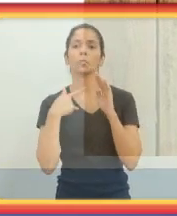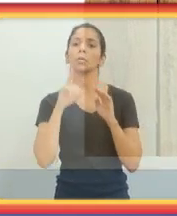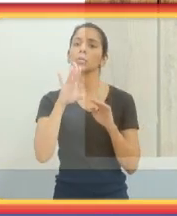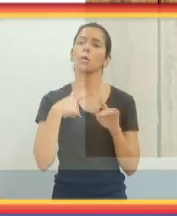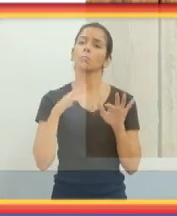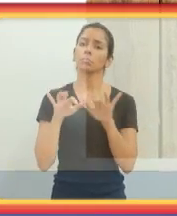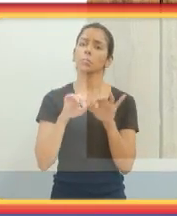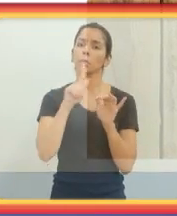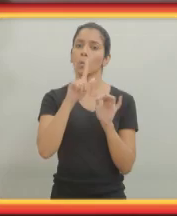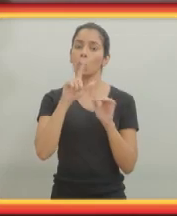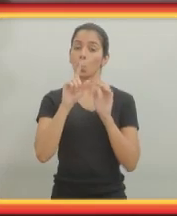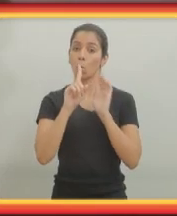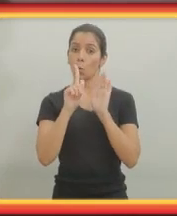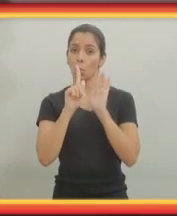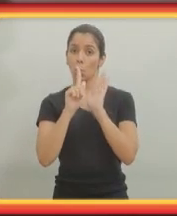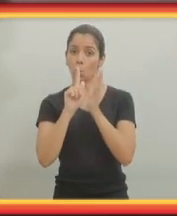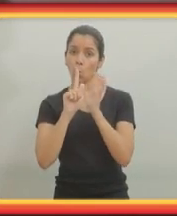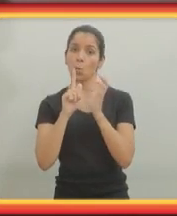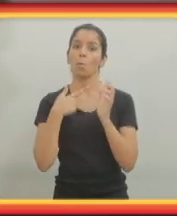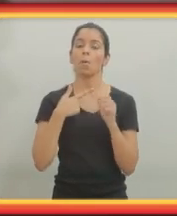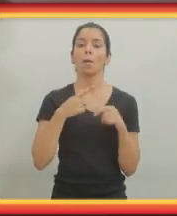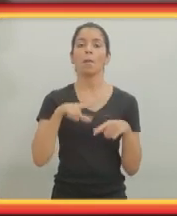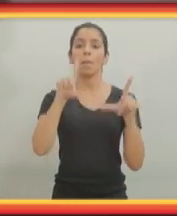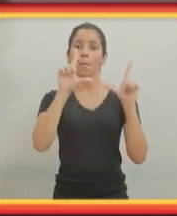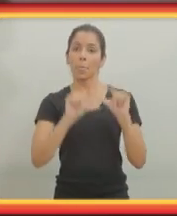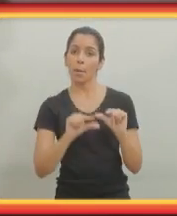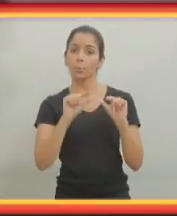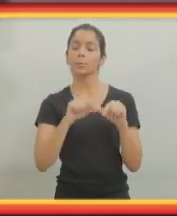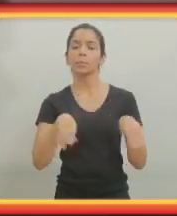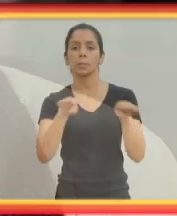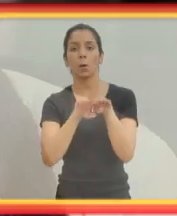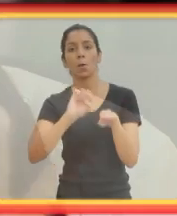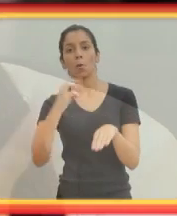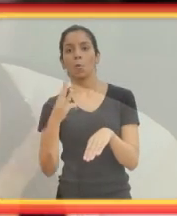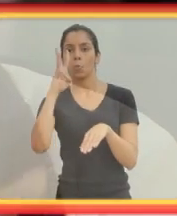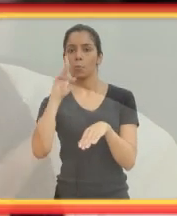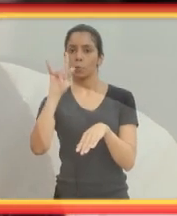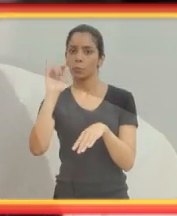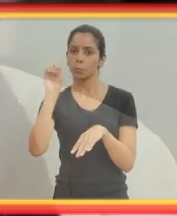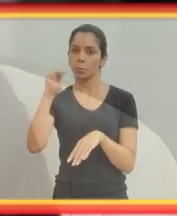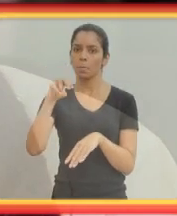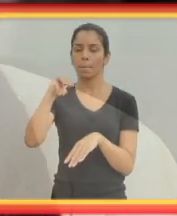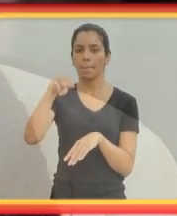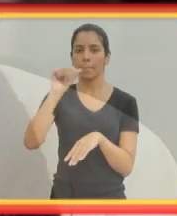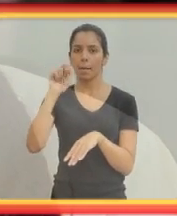menosiguais.blogspot.com.br, mas tem também o Face, Menos Iguais. É só digitar lá no